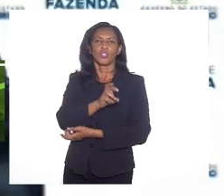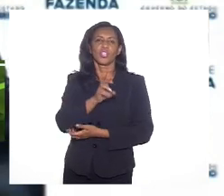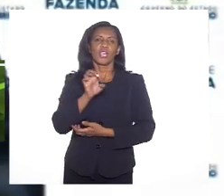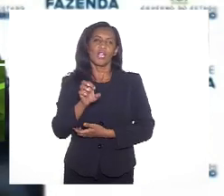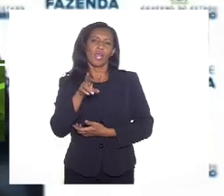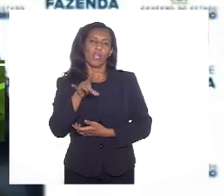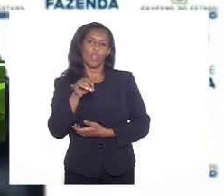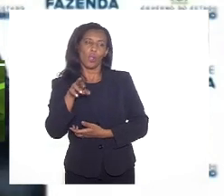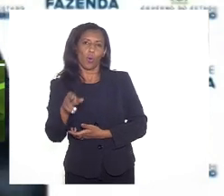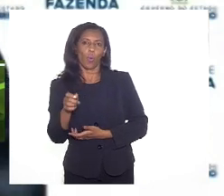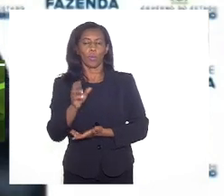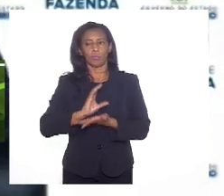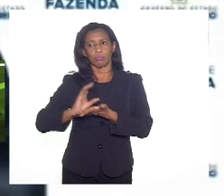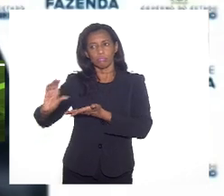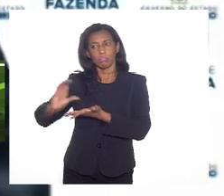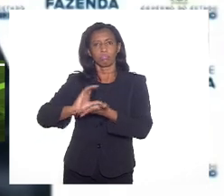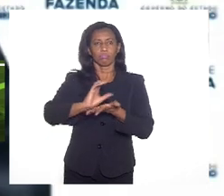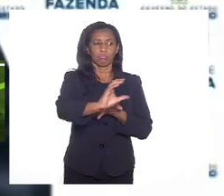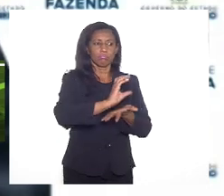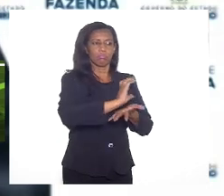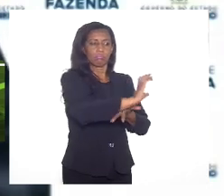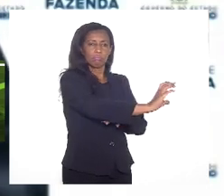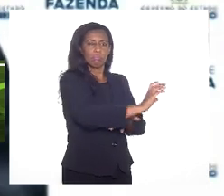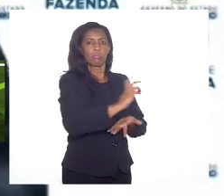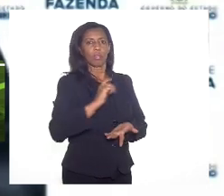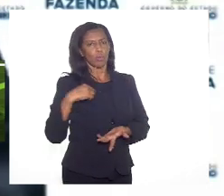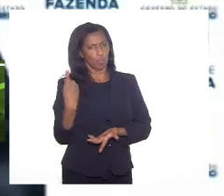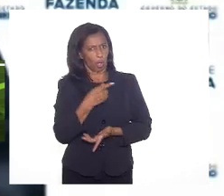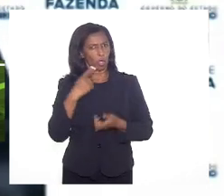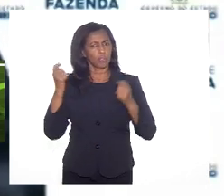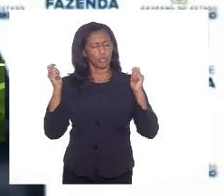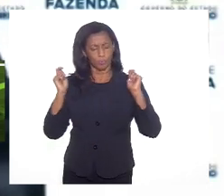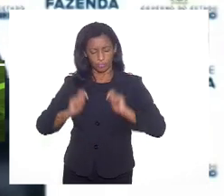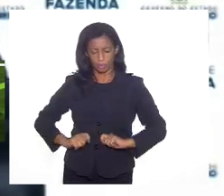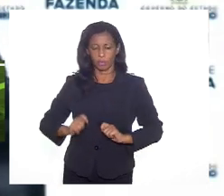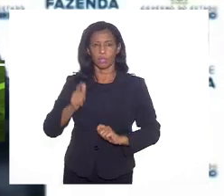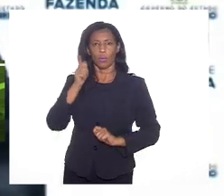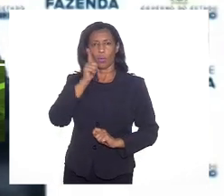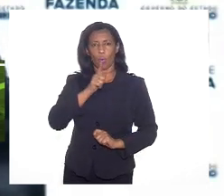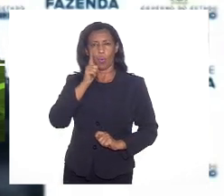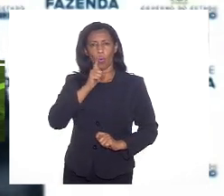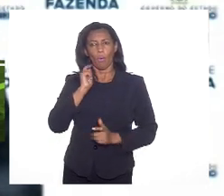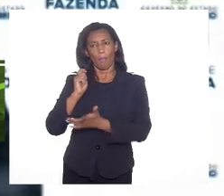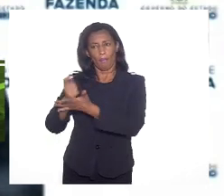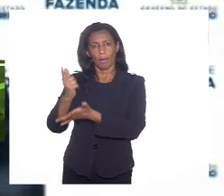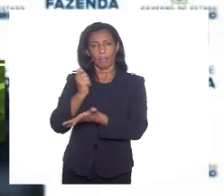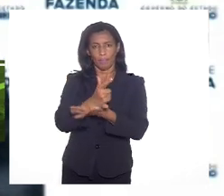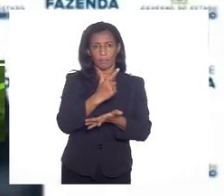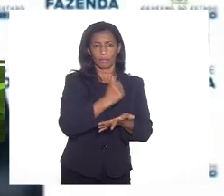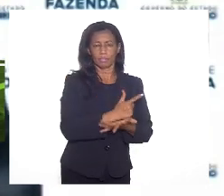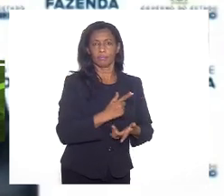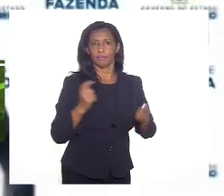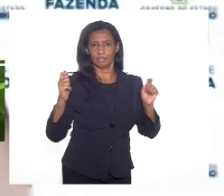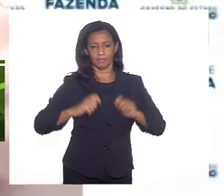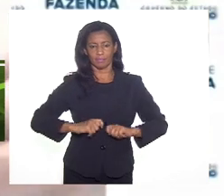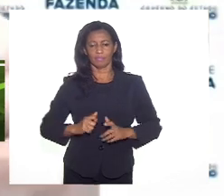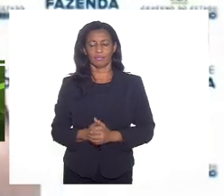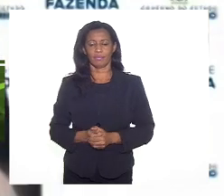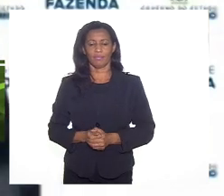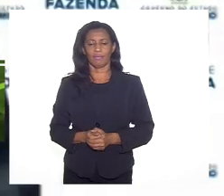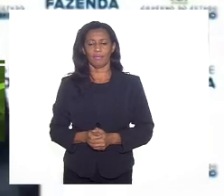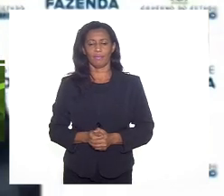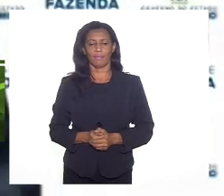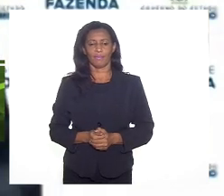desses recursos, eles tiverem interesse. Nós podemos fazer com um deságio no pagamento. Esse é um